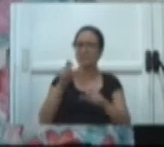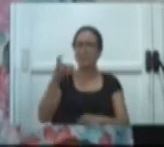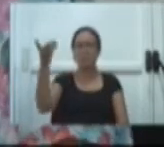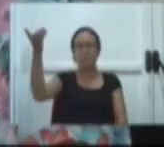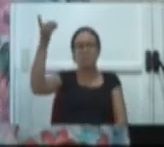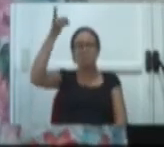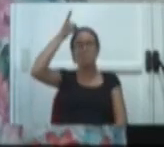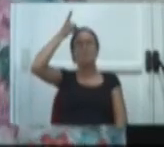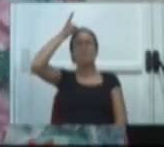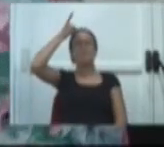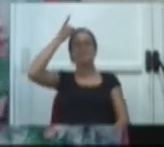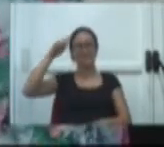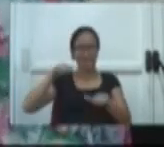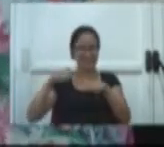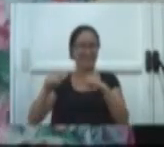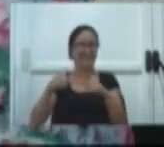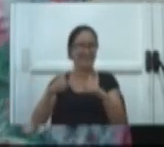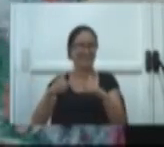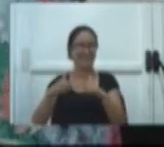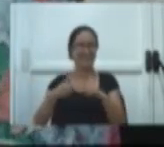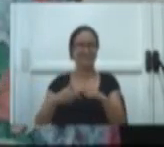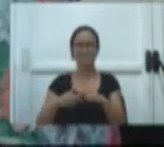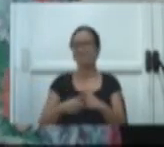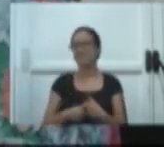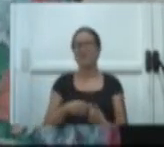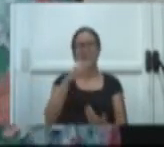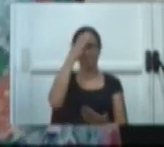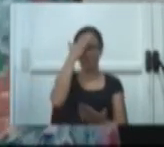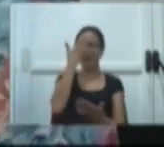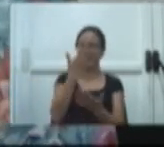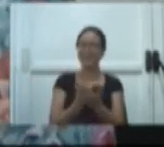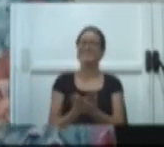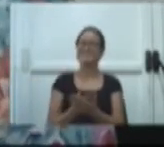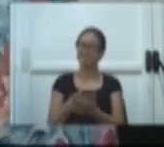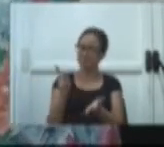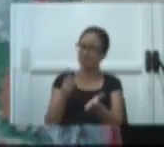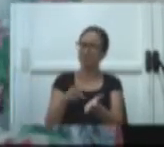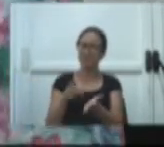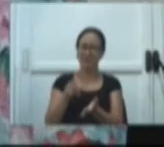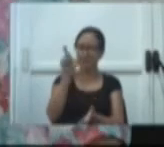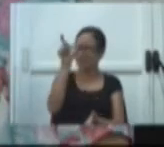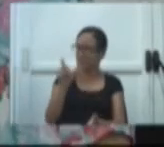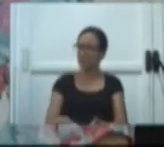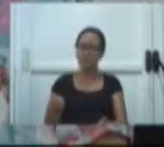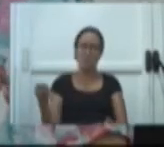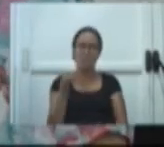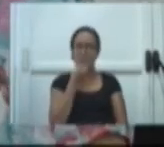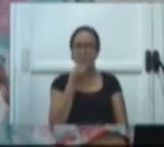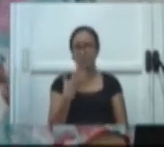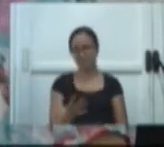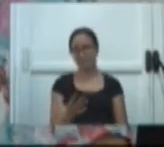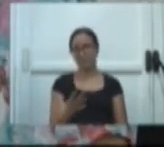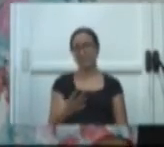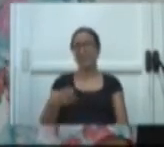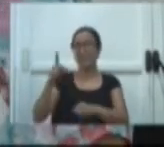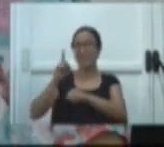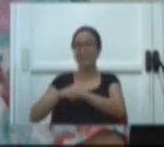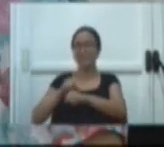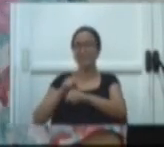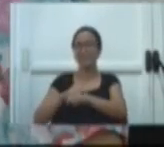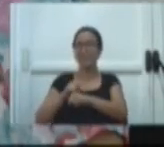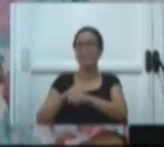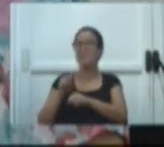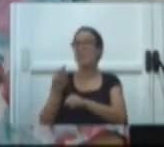Dr. Ricardo. Garanto que ele não tem tempo nem para piscar. E arranja um tempo para cuidar das pessoas,